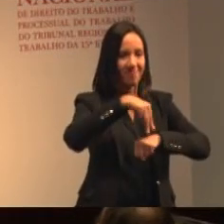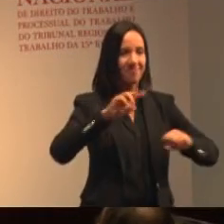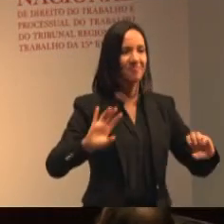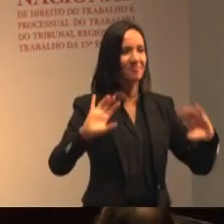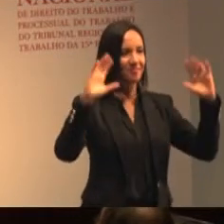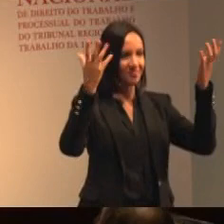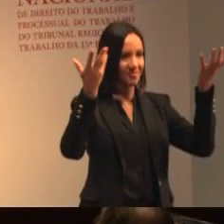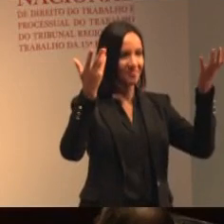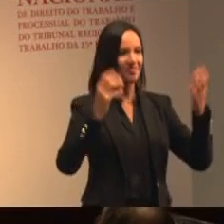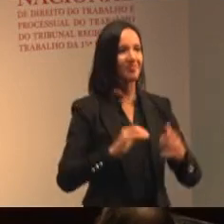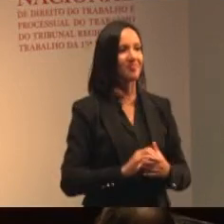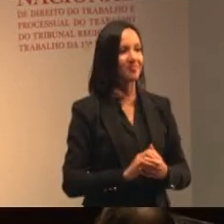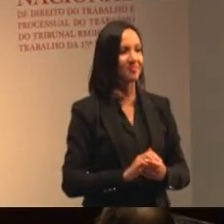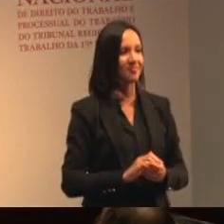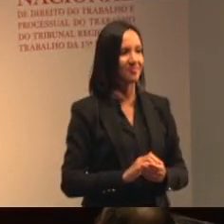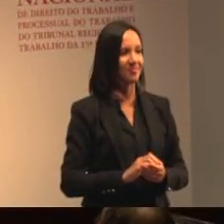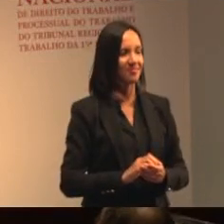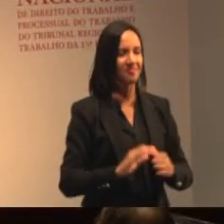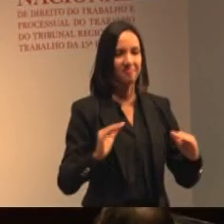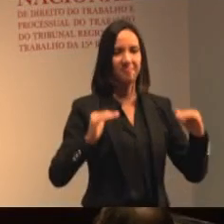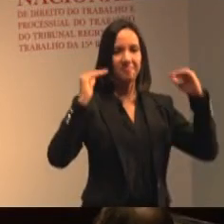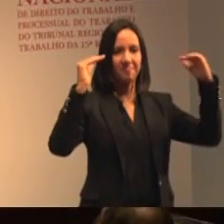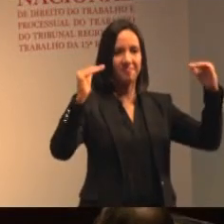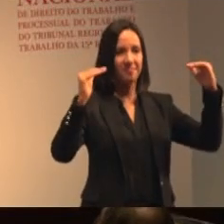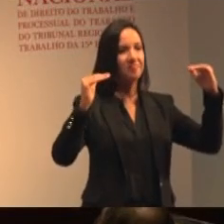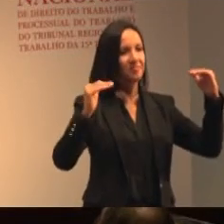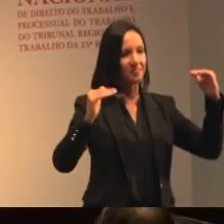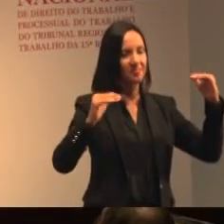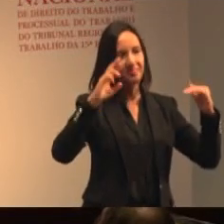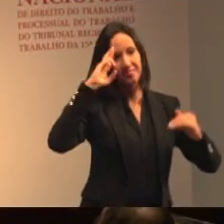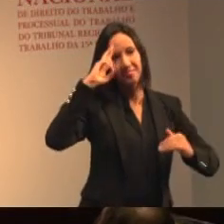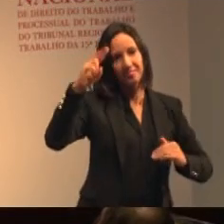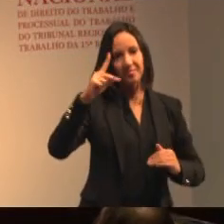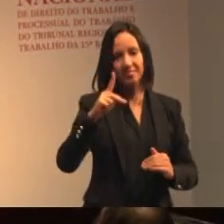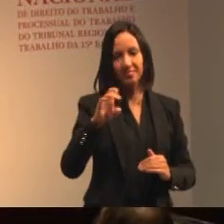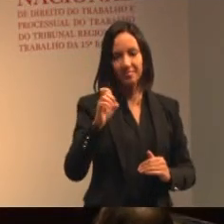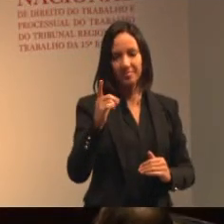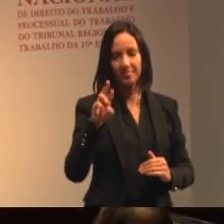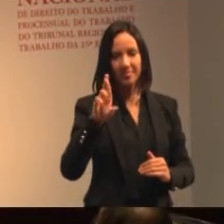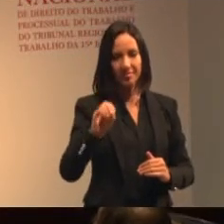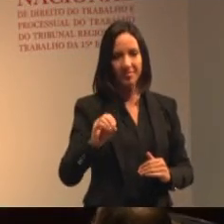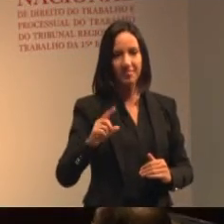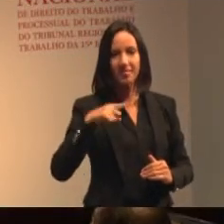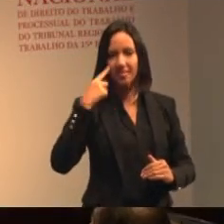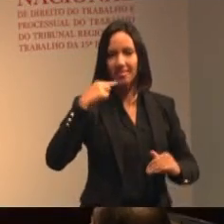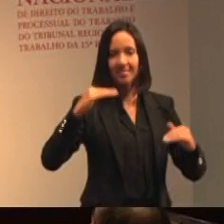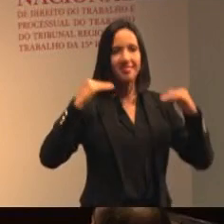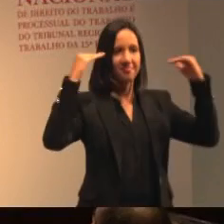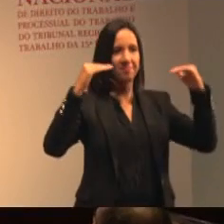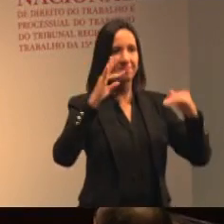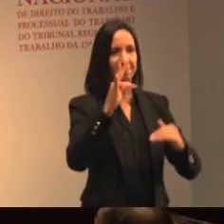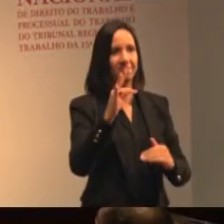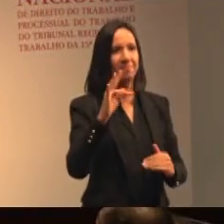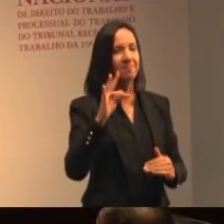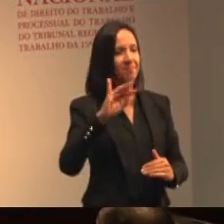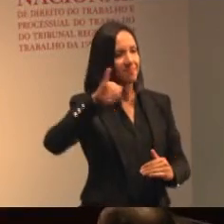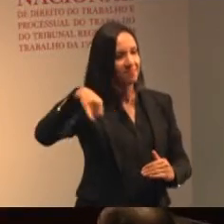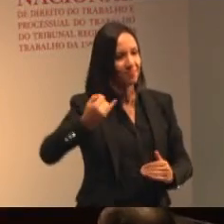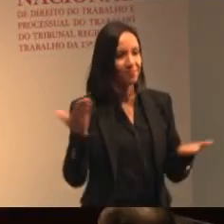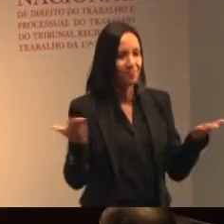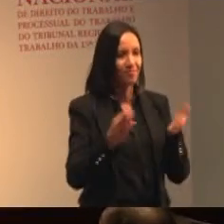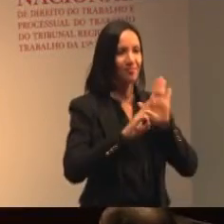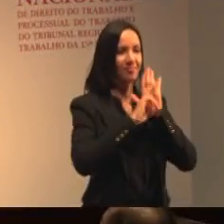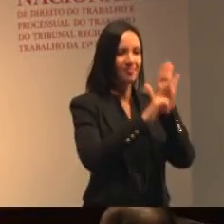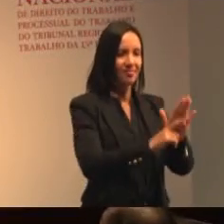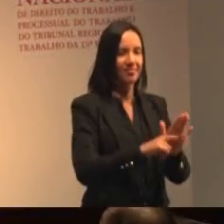eventos. Excelentíssimo senhor Pedro de Alcântara da Silva Leme Filho, o desembargador do TJ, que hoje representa